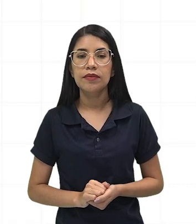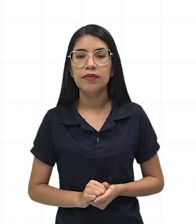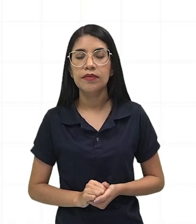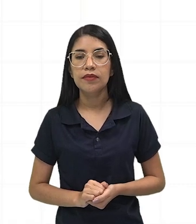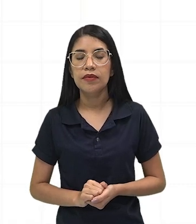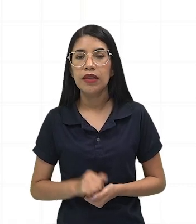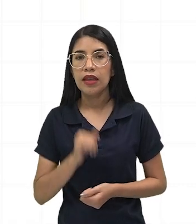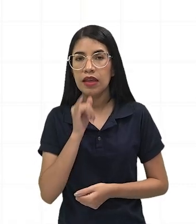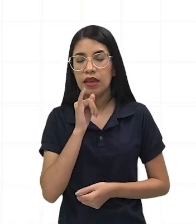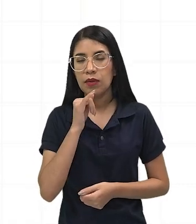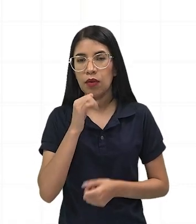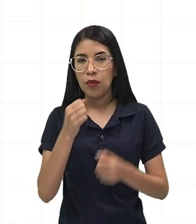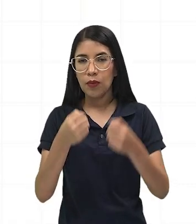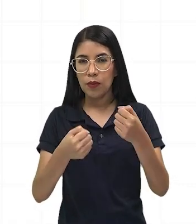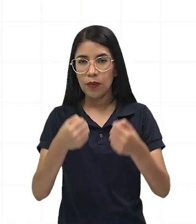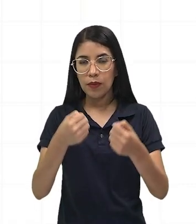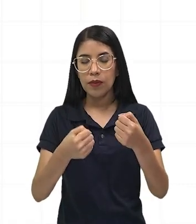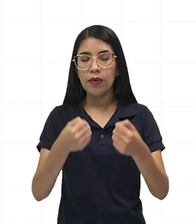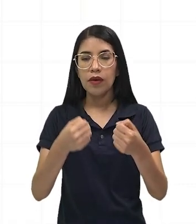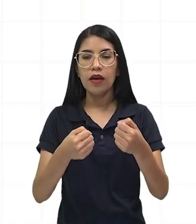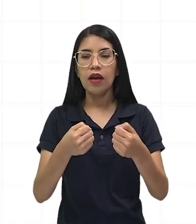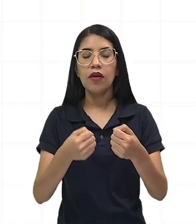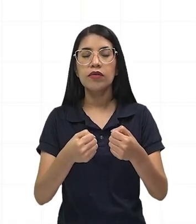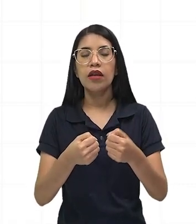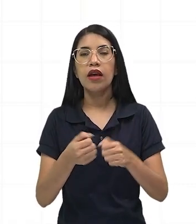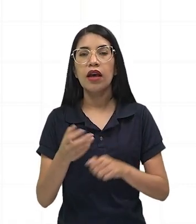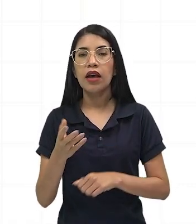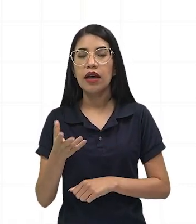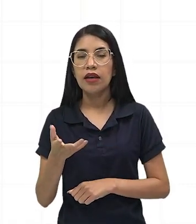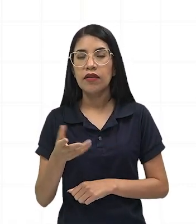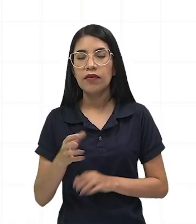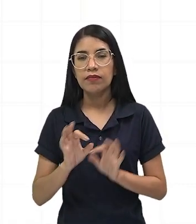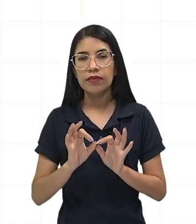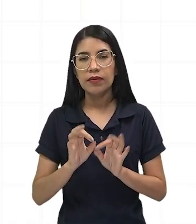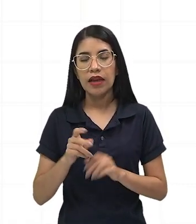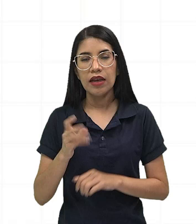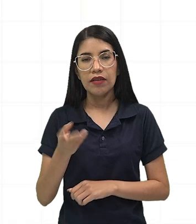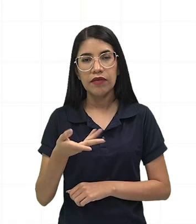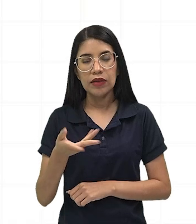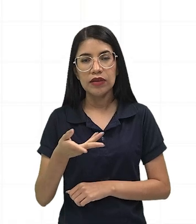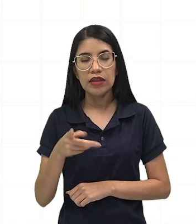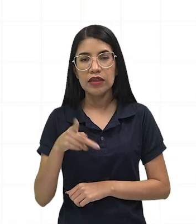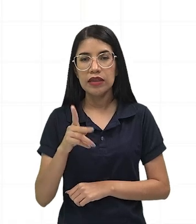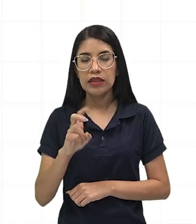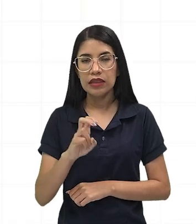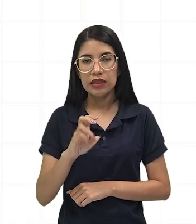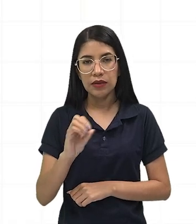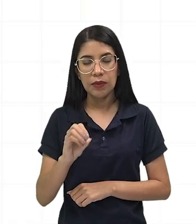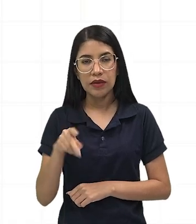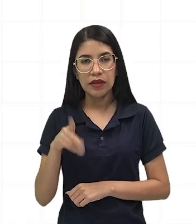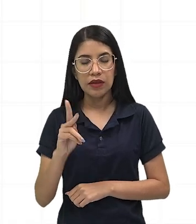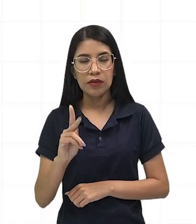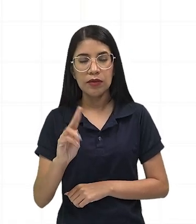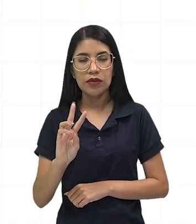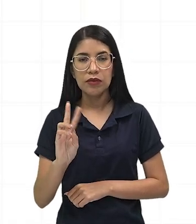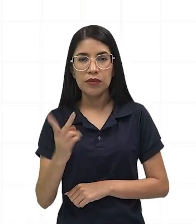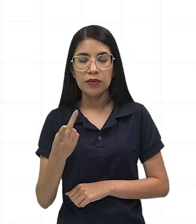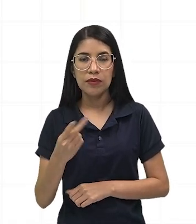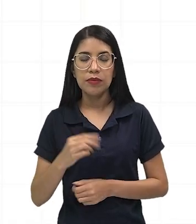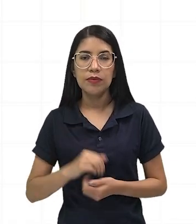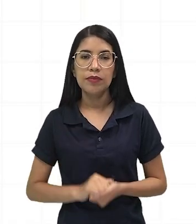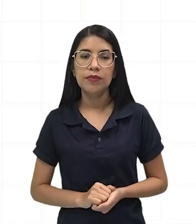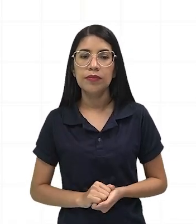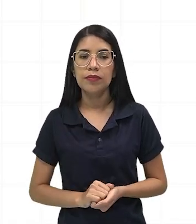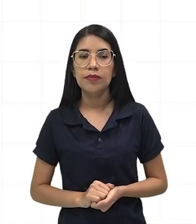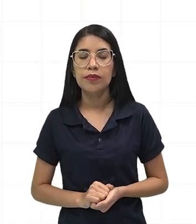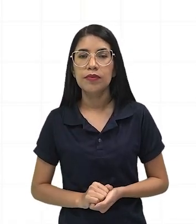digamos que um automóvel esteja a 50 km por hora, certo? Então, isso aqui já é uma delas.